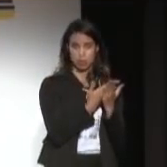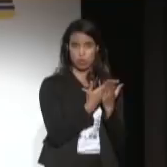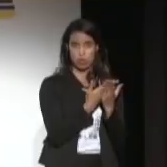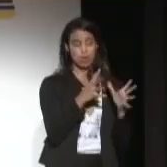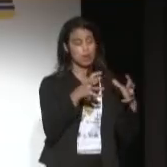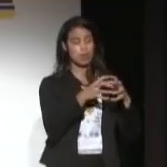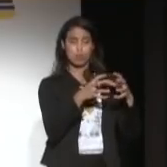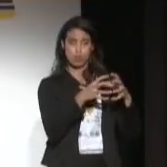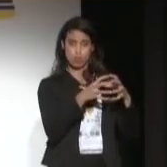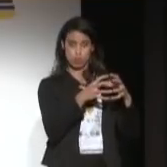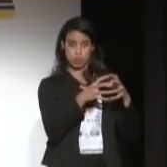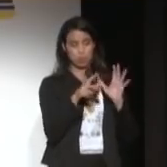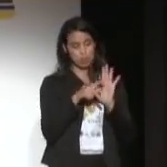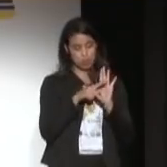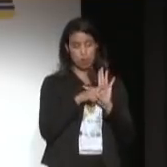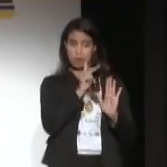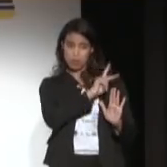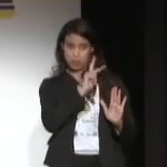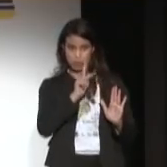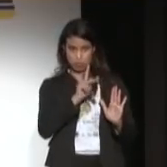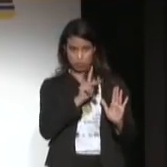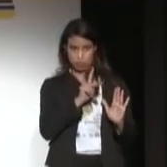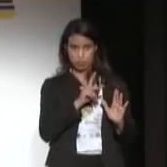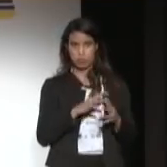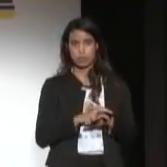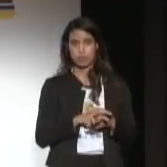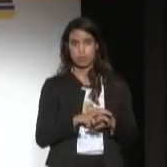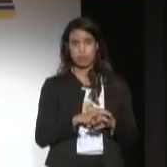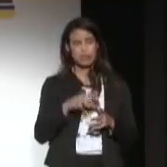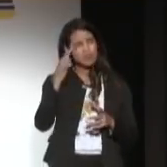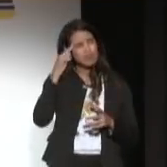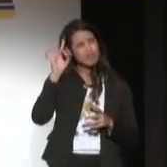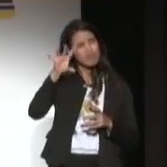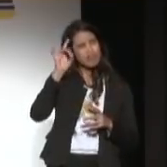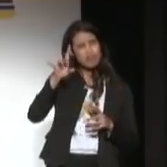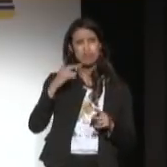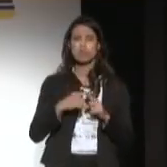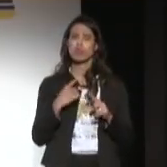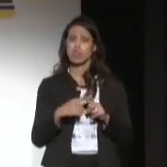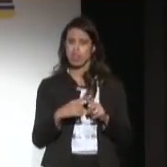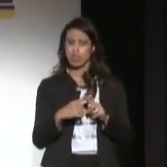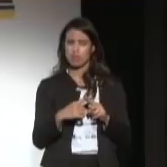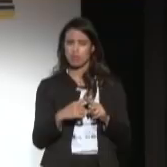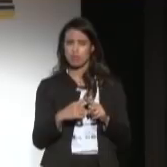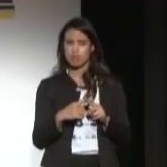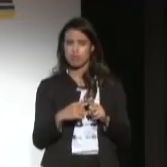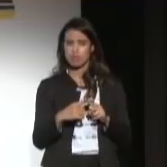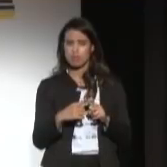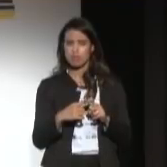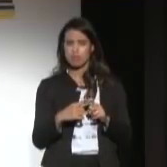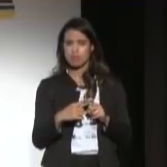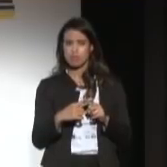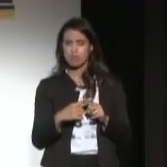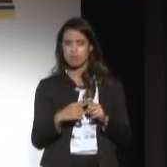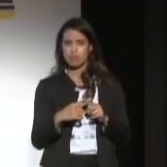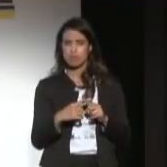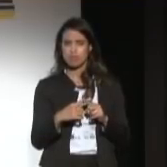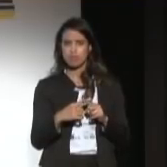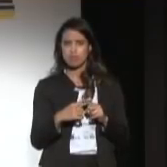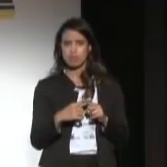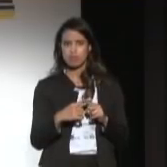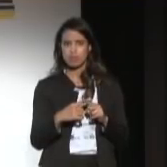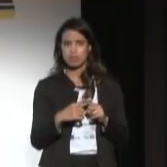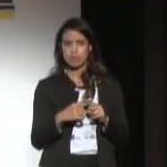com o grupo dos meus professores, porque sentimos dor de cabeça. Tá? E porque sentimos dor de cabeça, traz um